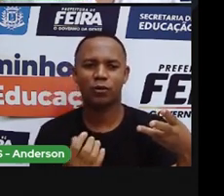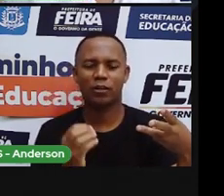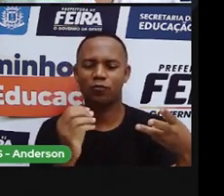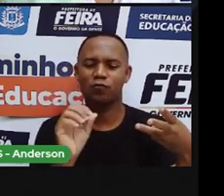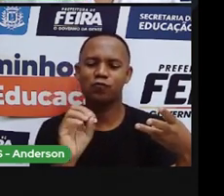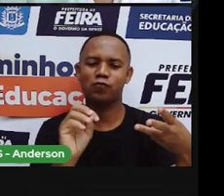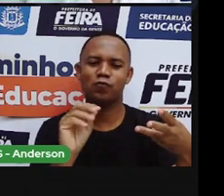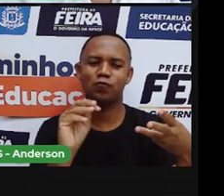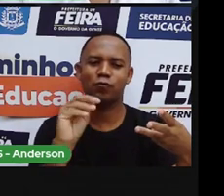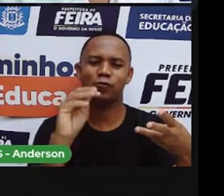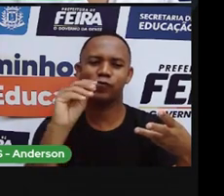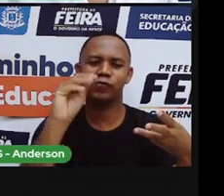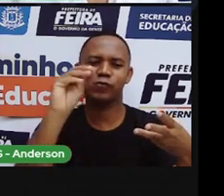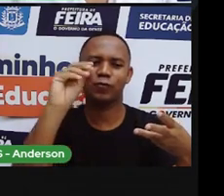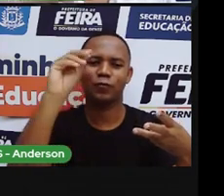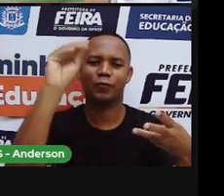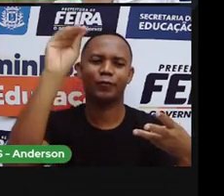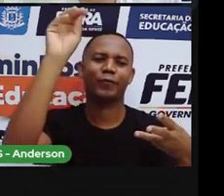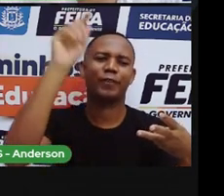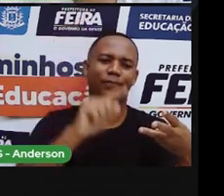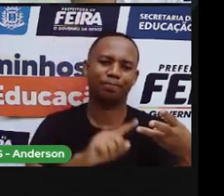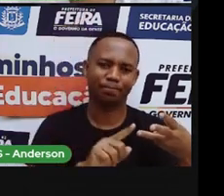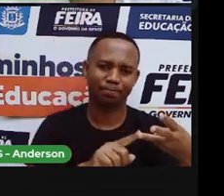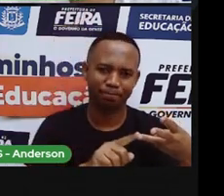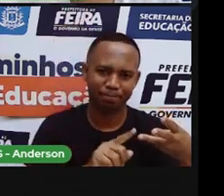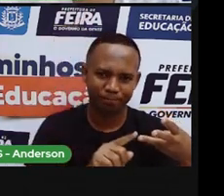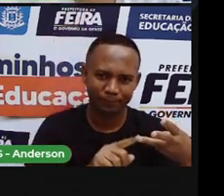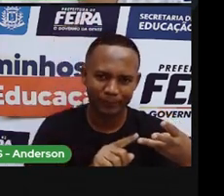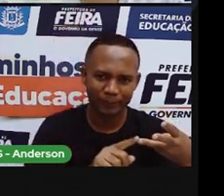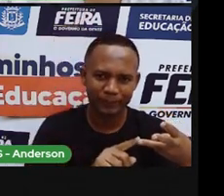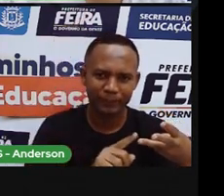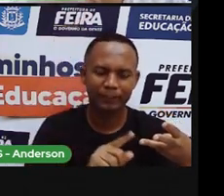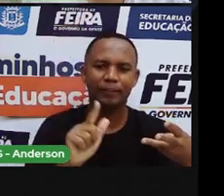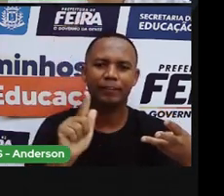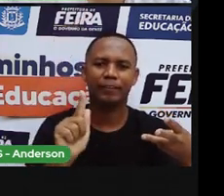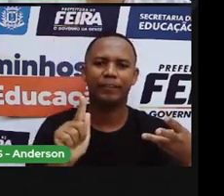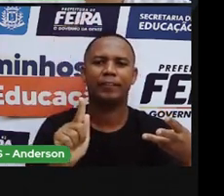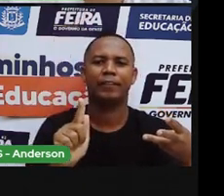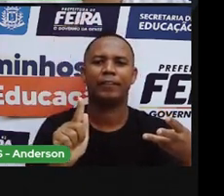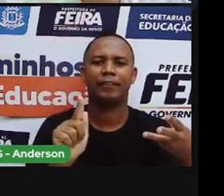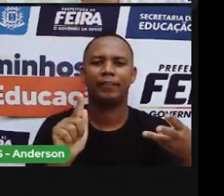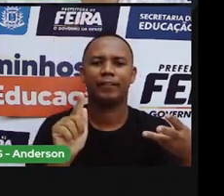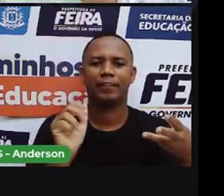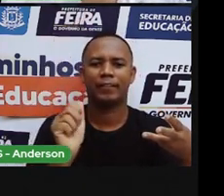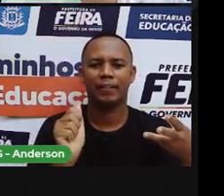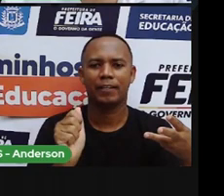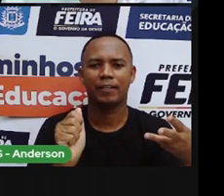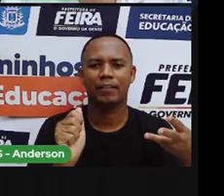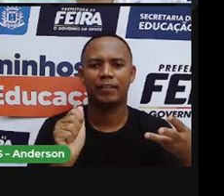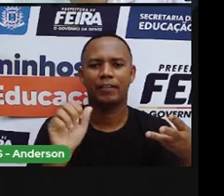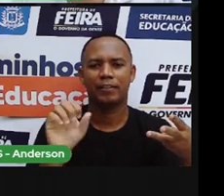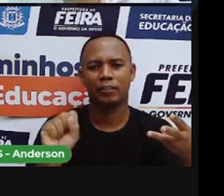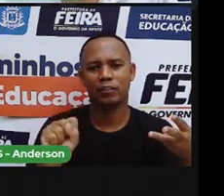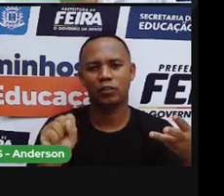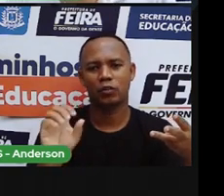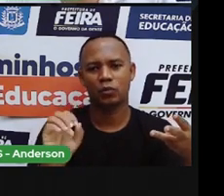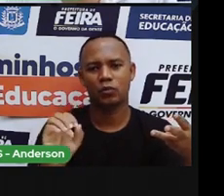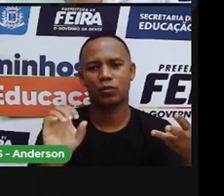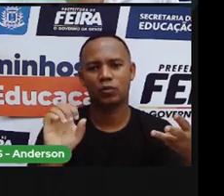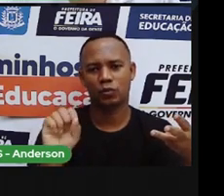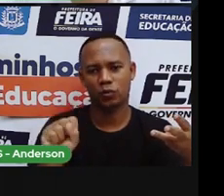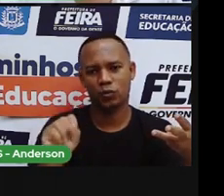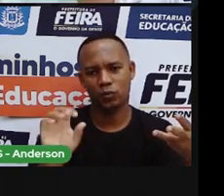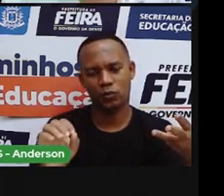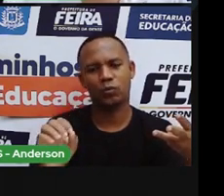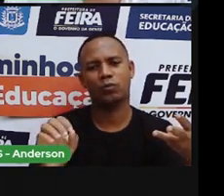sai aquela fumacinha, pronto, aquilo ali é água em estado gasoso, ela virou vapor. Assim como também influencia